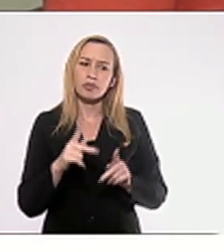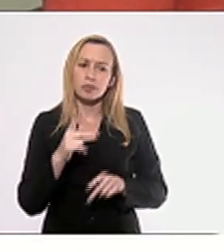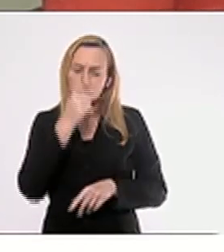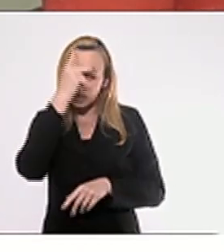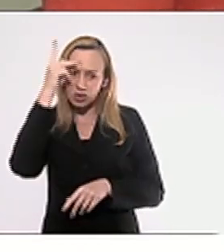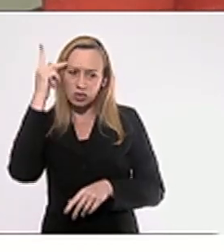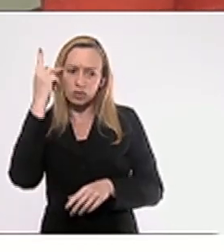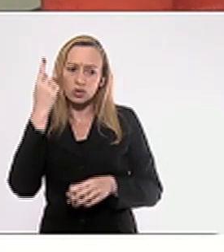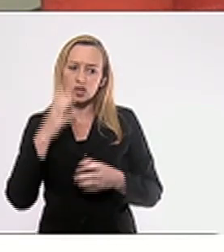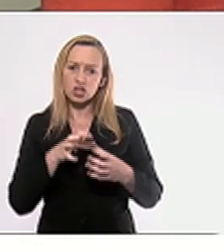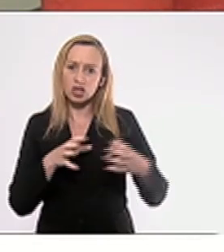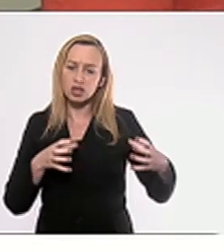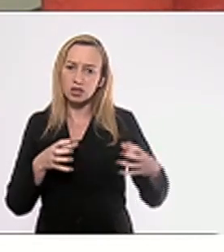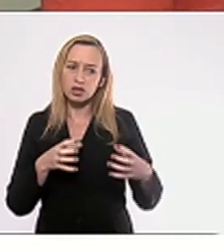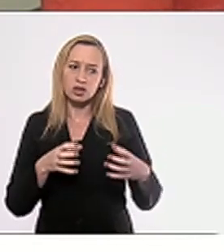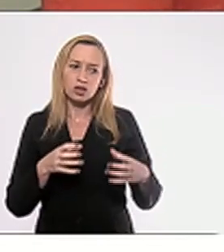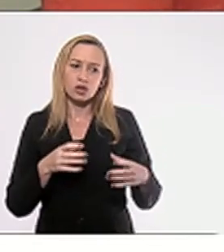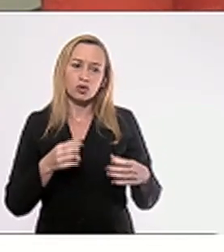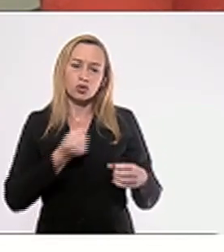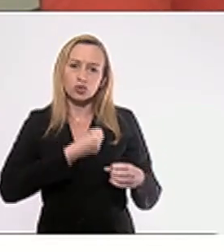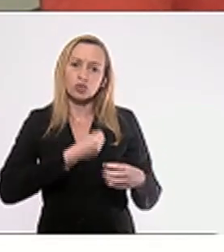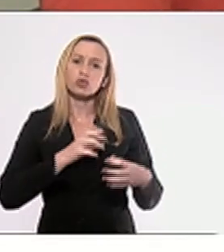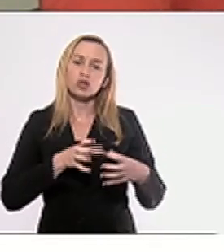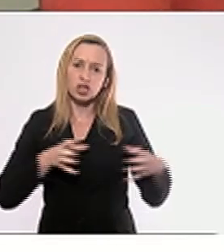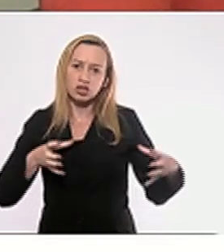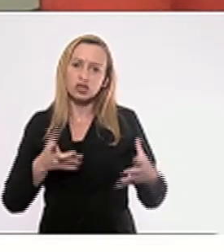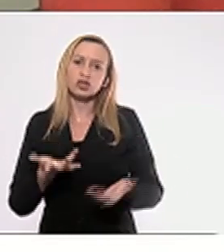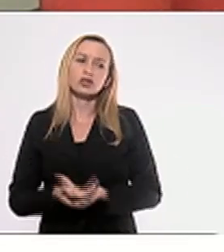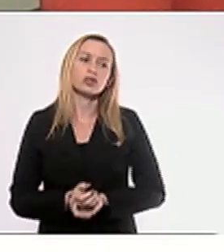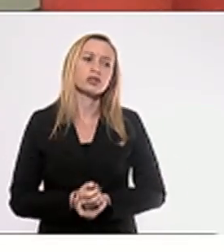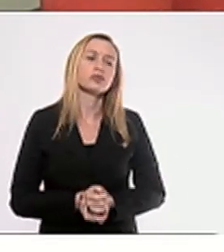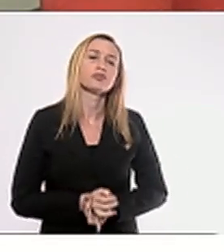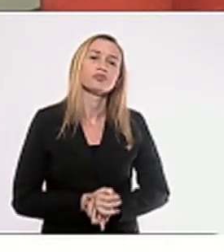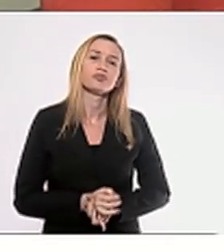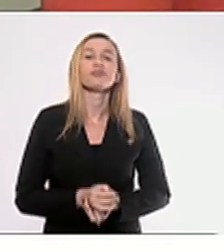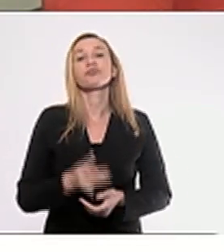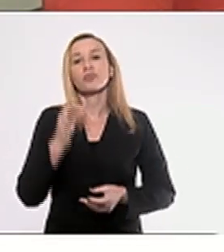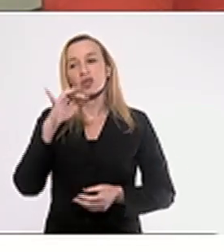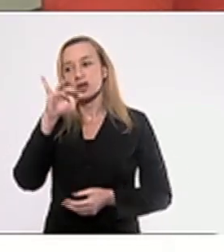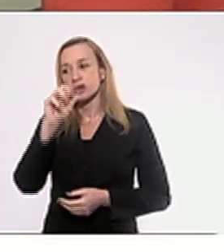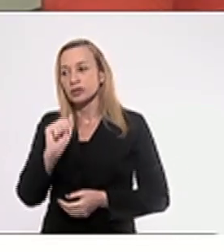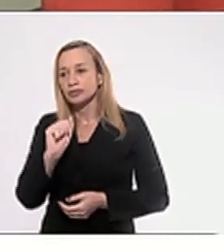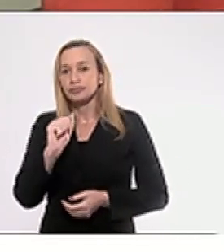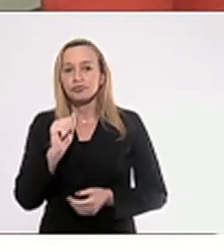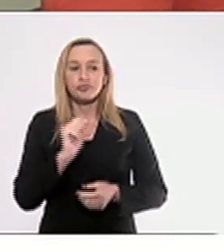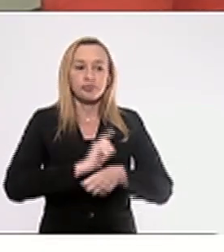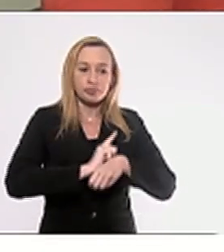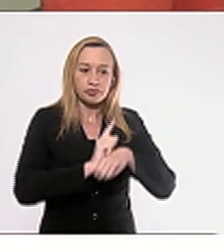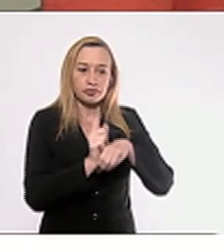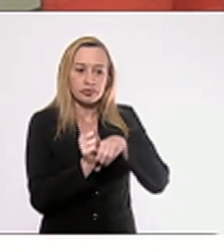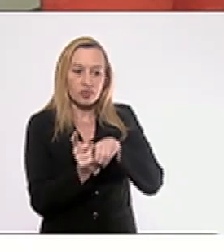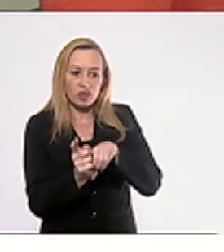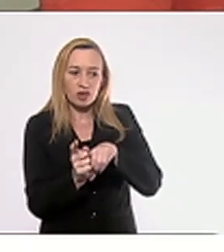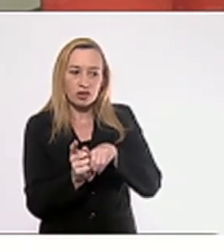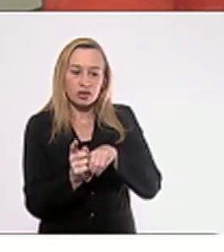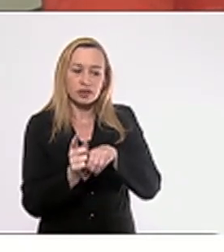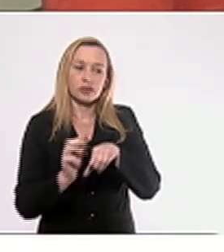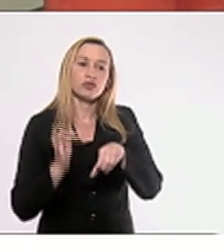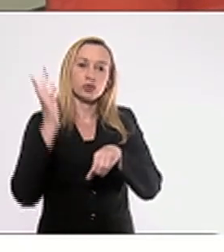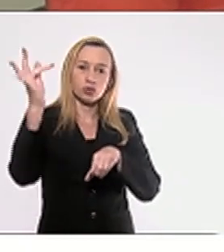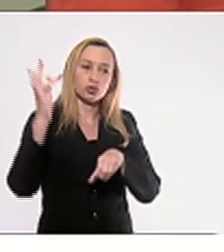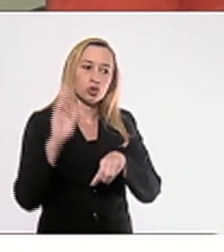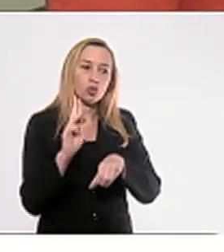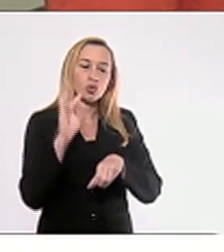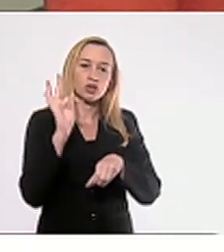comprar 900 medidores. Enfim, gradativamente, a tecnologia de medição do futuro será a tecnologia ultrassônica.